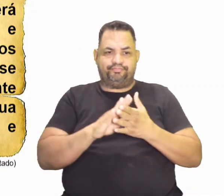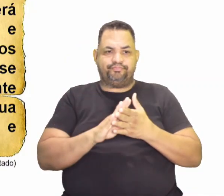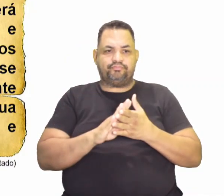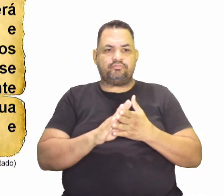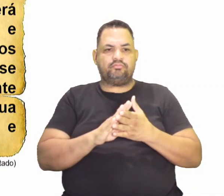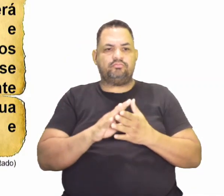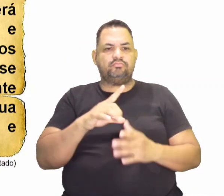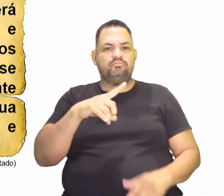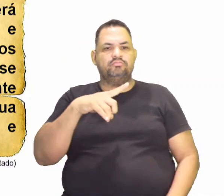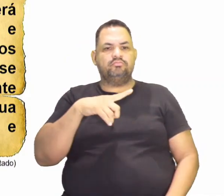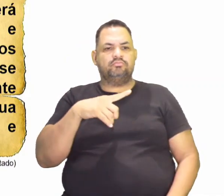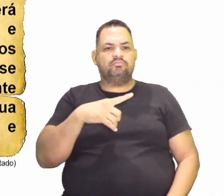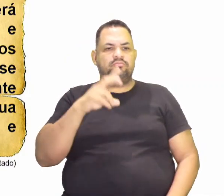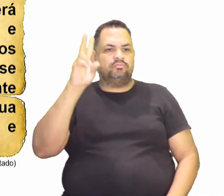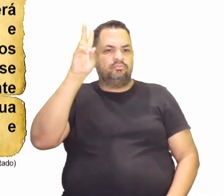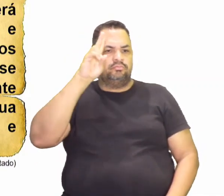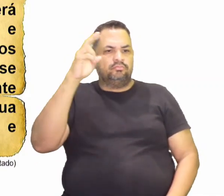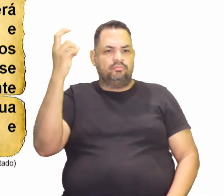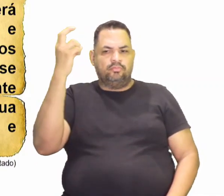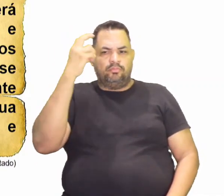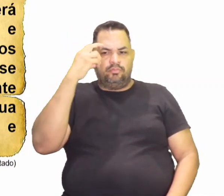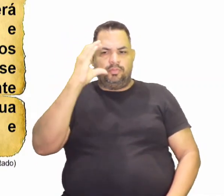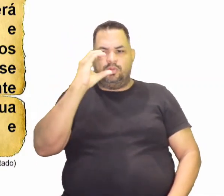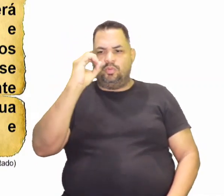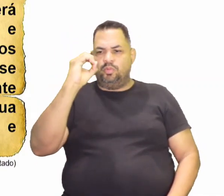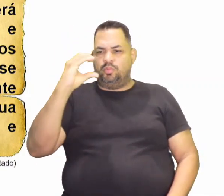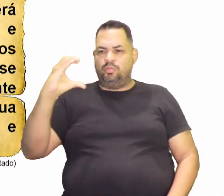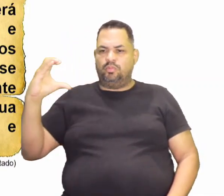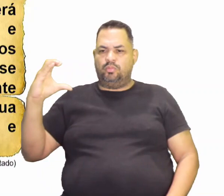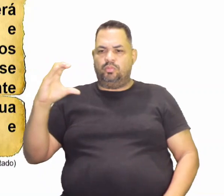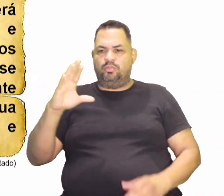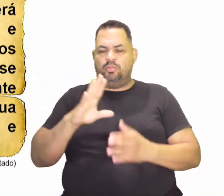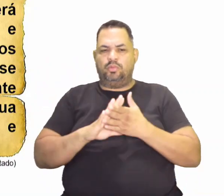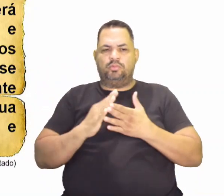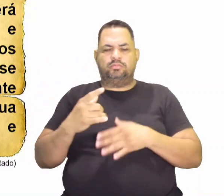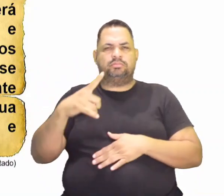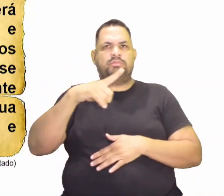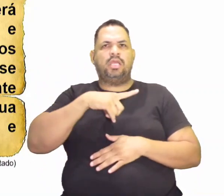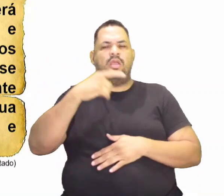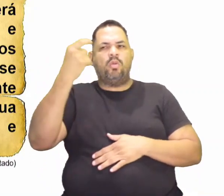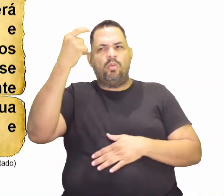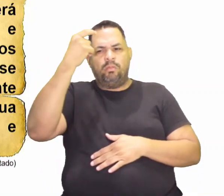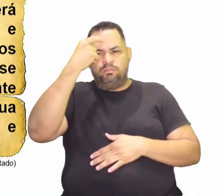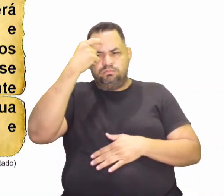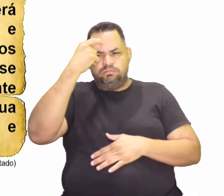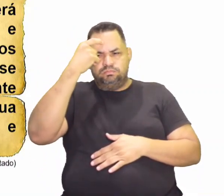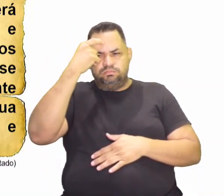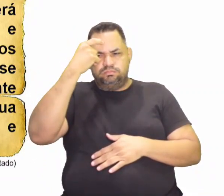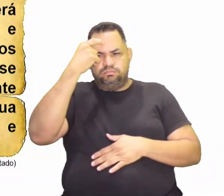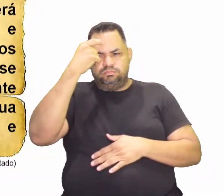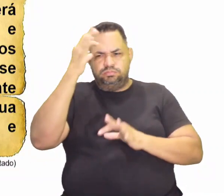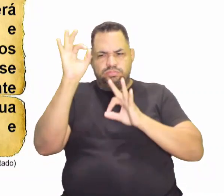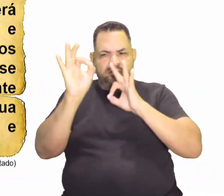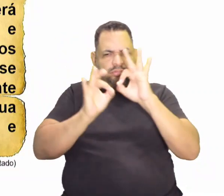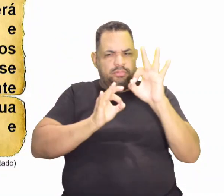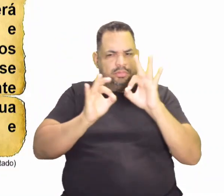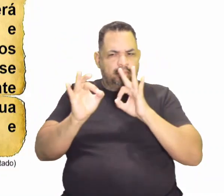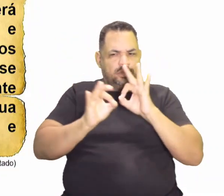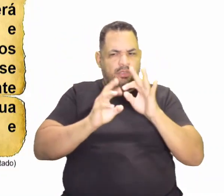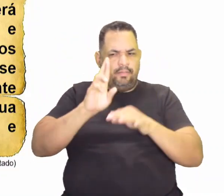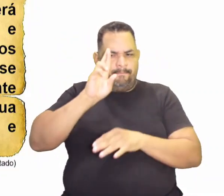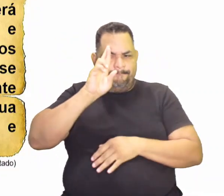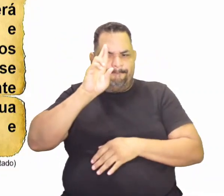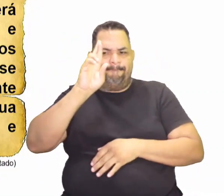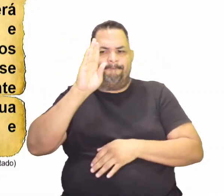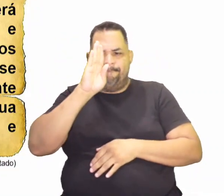esquerdo, na história da cultura ocidental, o homem toma consciência de que ele é construtor da história.